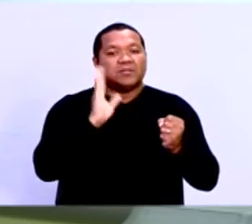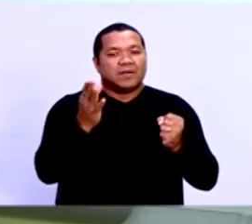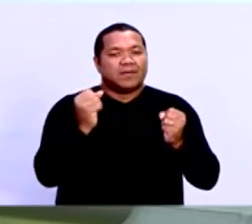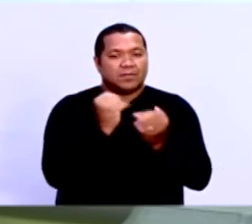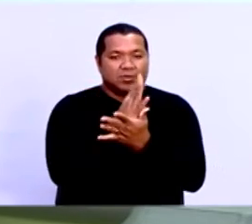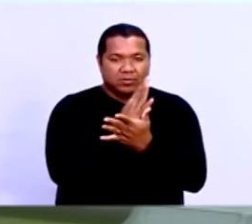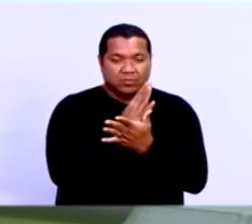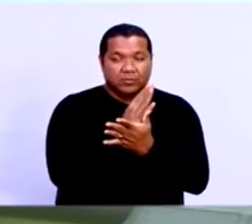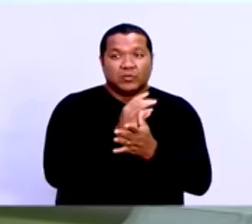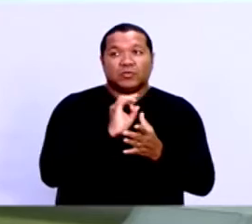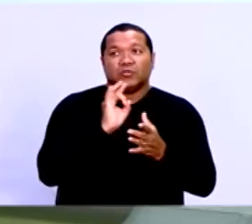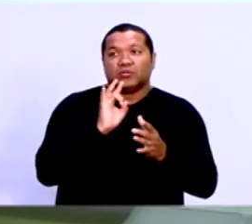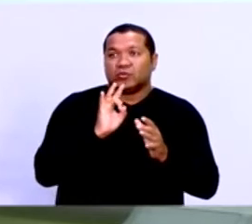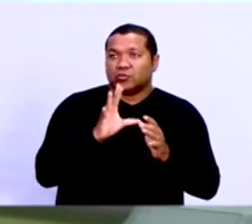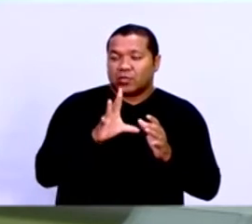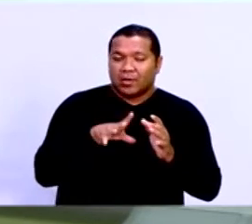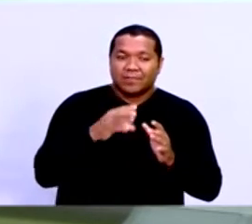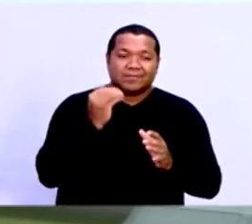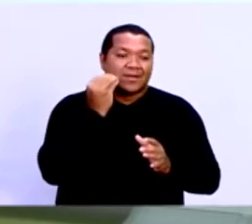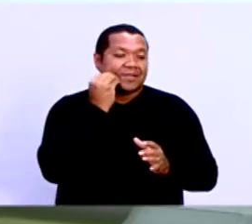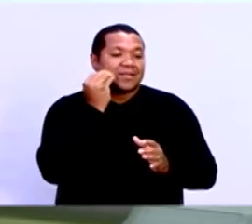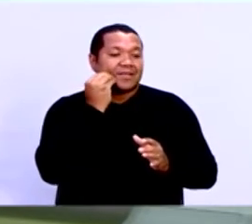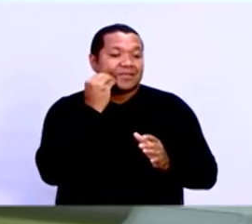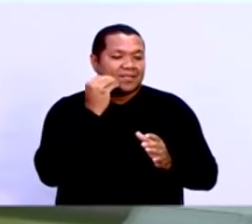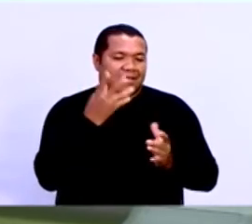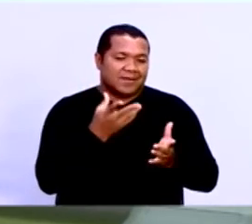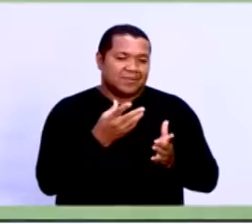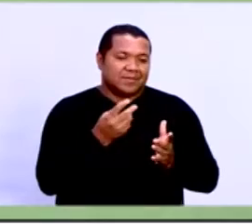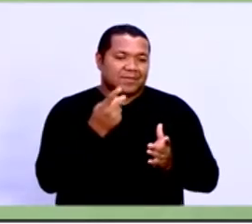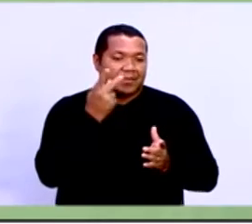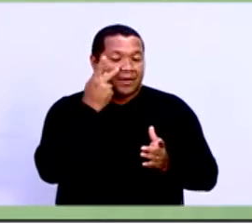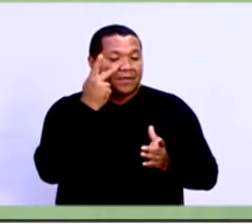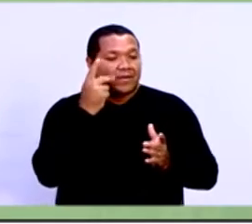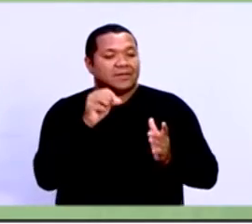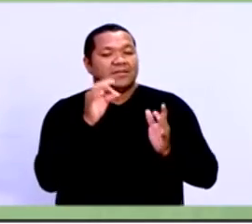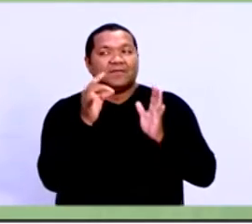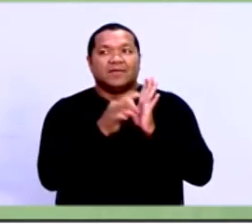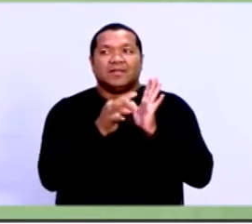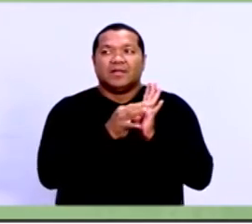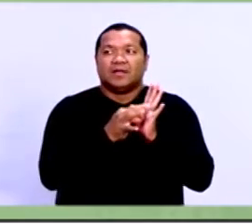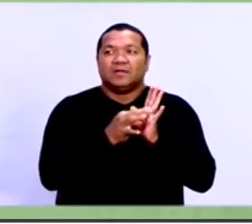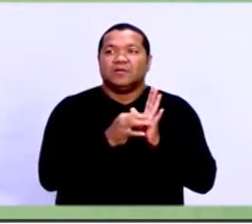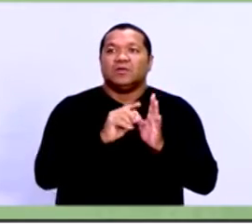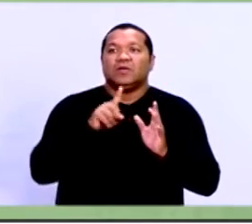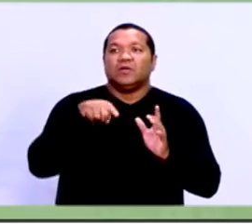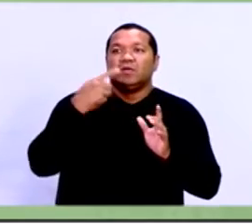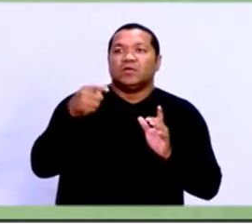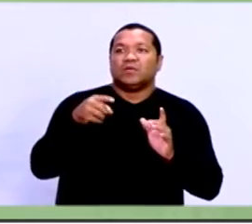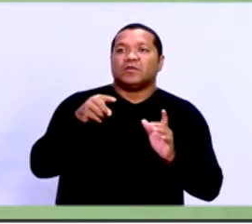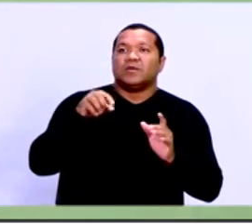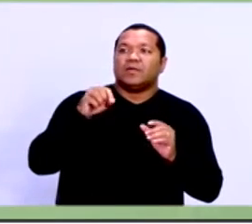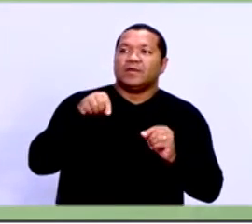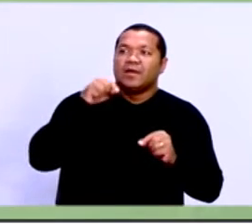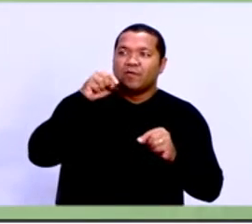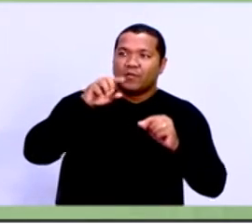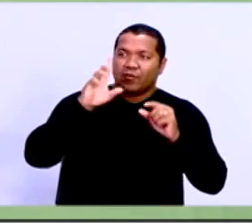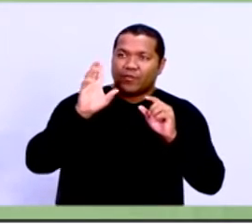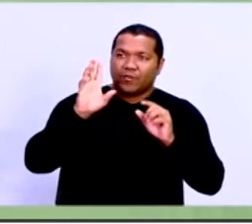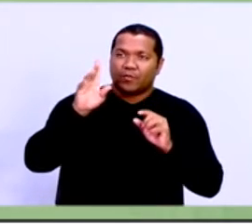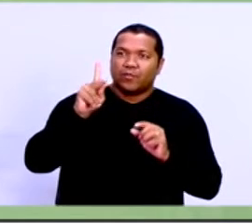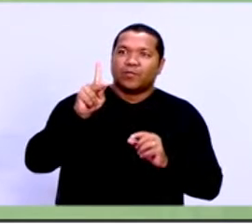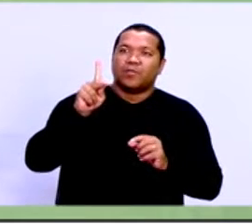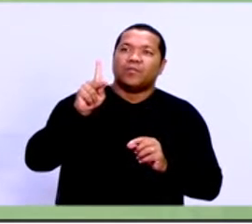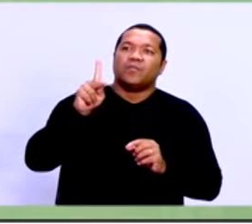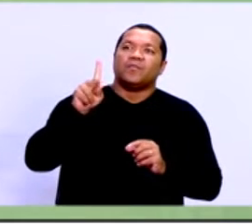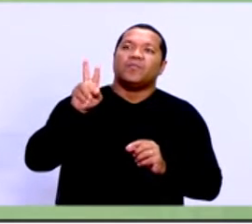sem dados reais só para testar mesmo e o teste de produção e esse sim uma nova